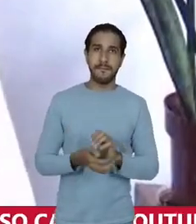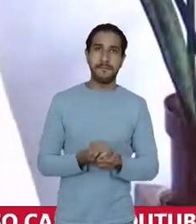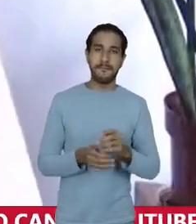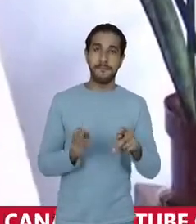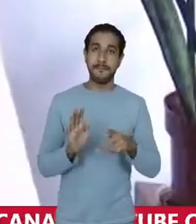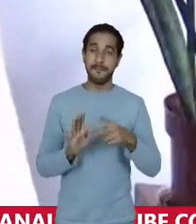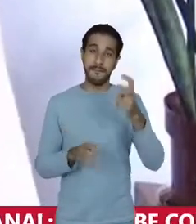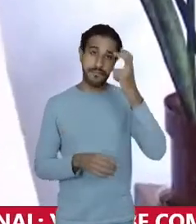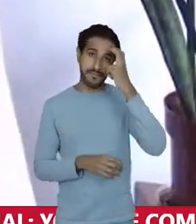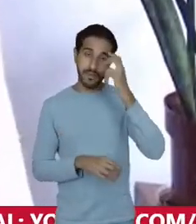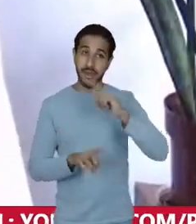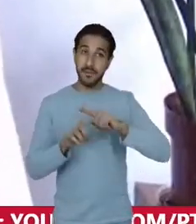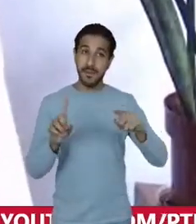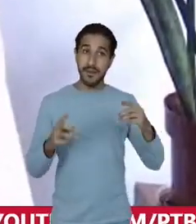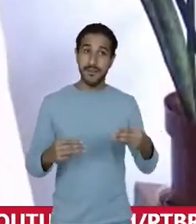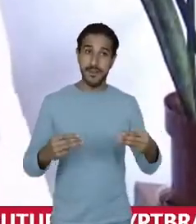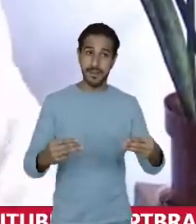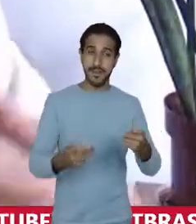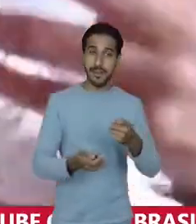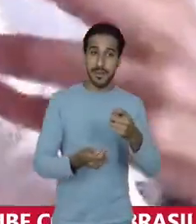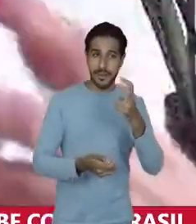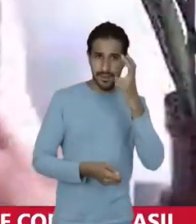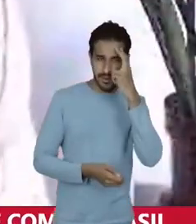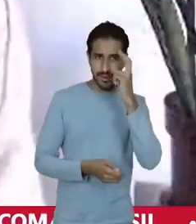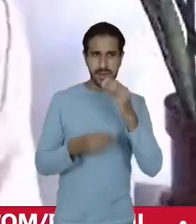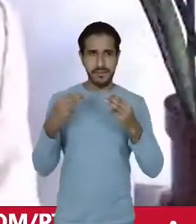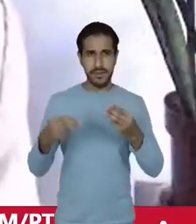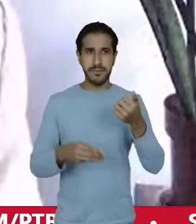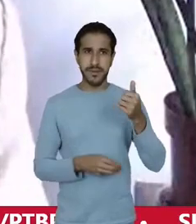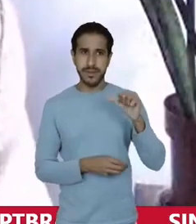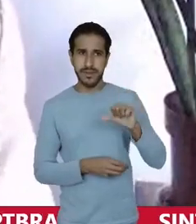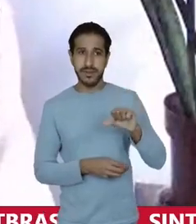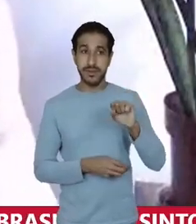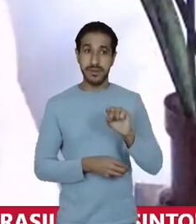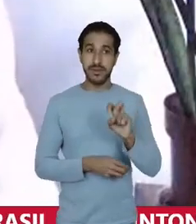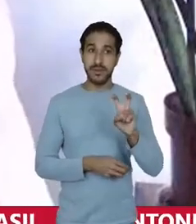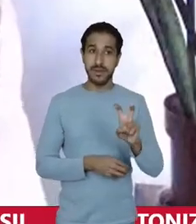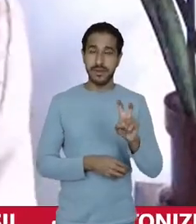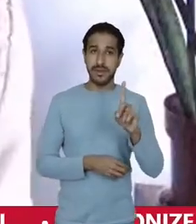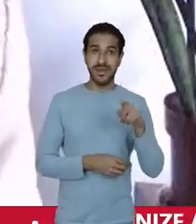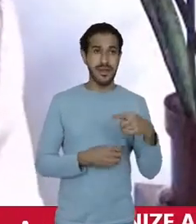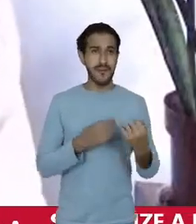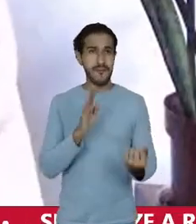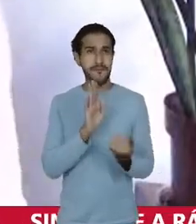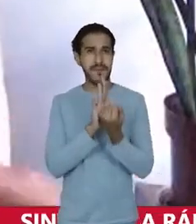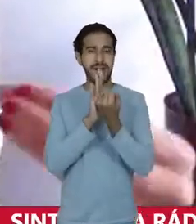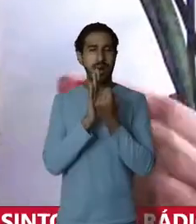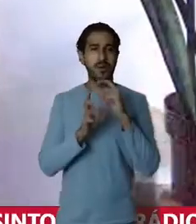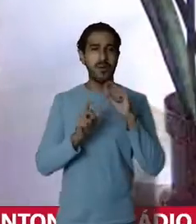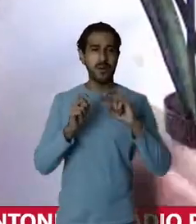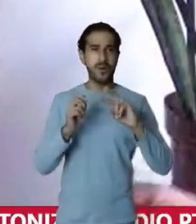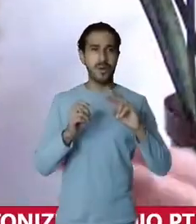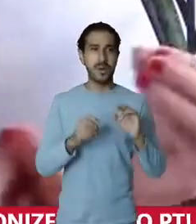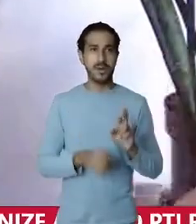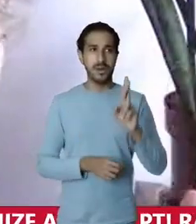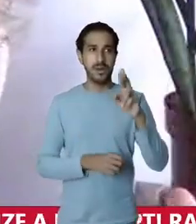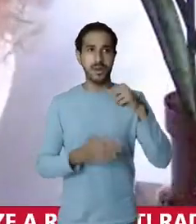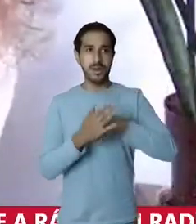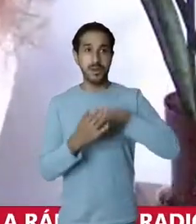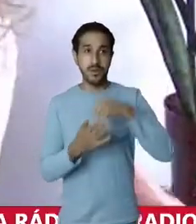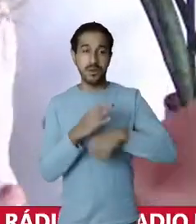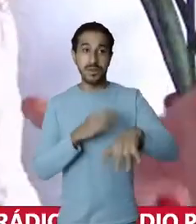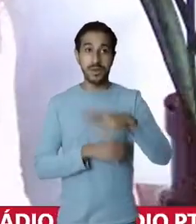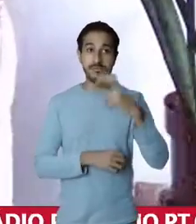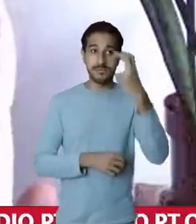de Cultura, mas o Ministério da Cultura é um ministério de 1985. Ele é um marco do que representou as lutas